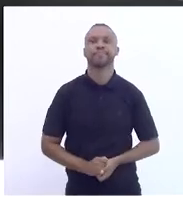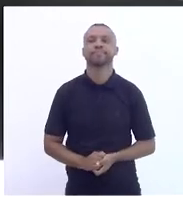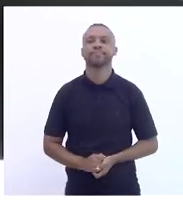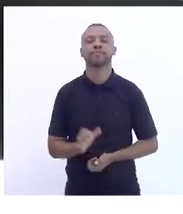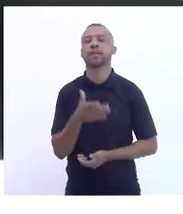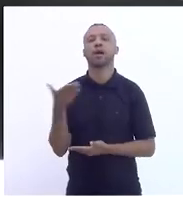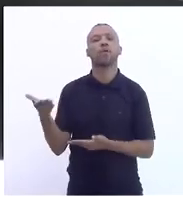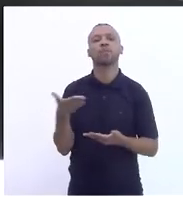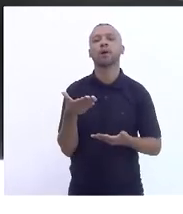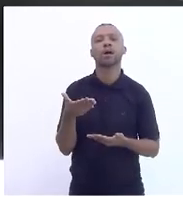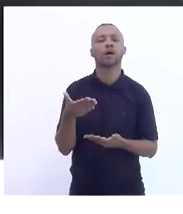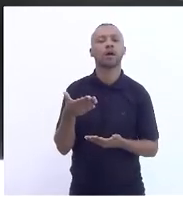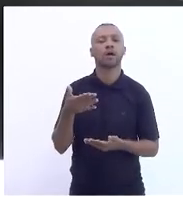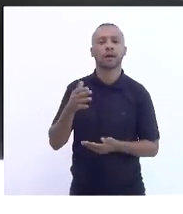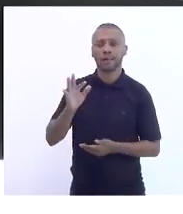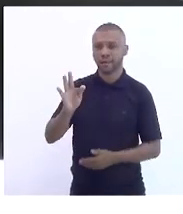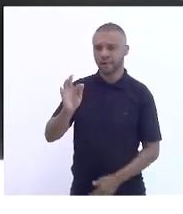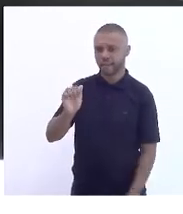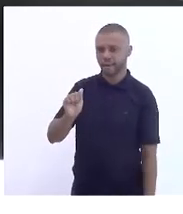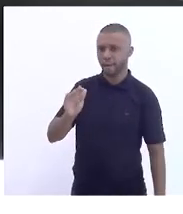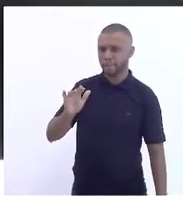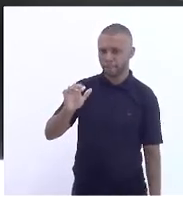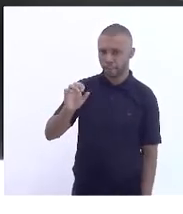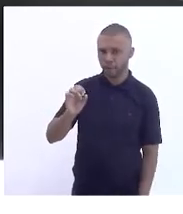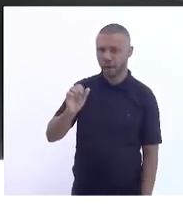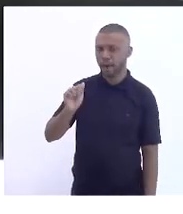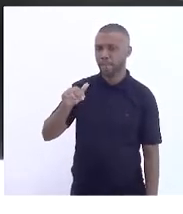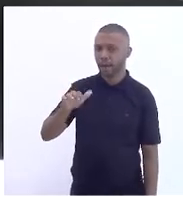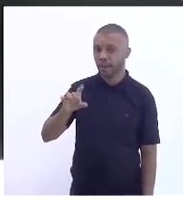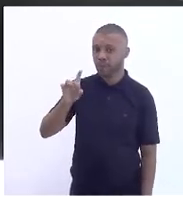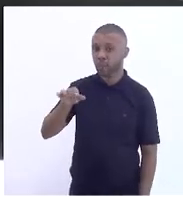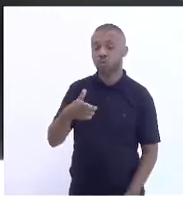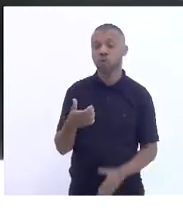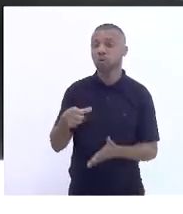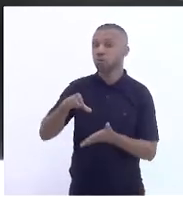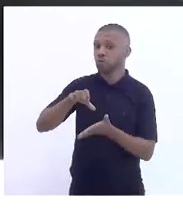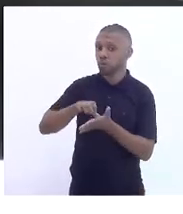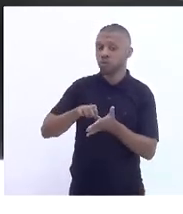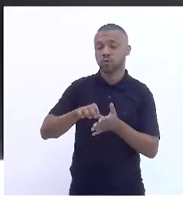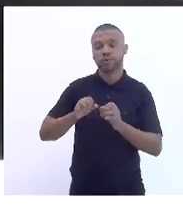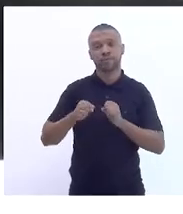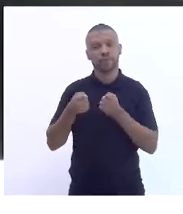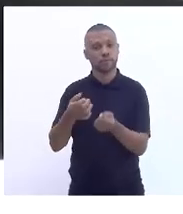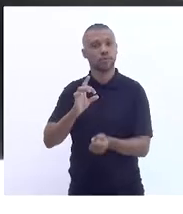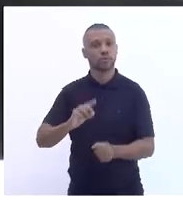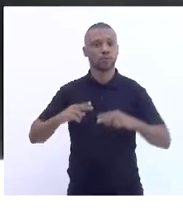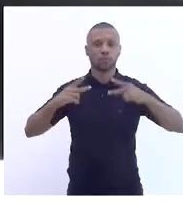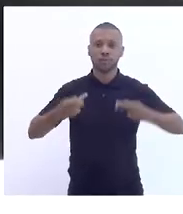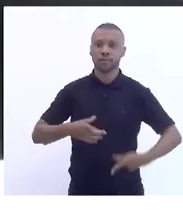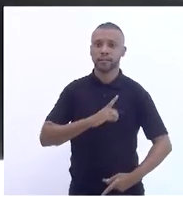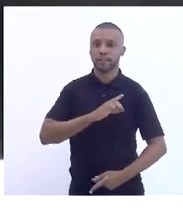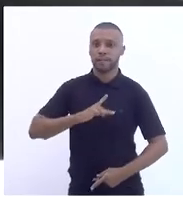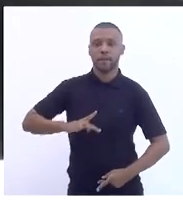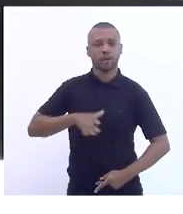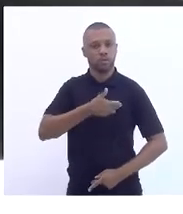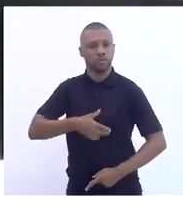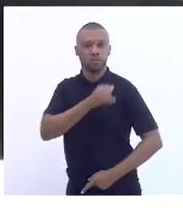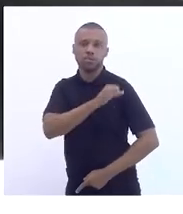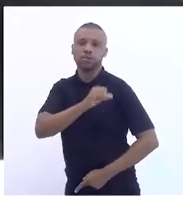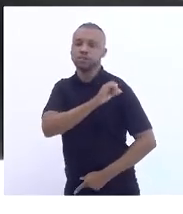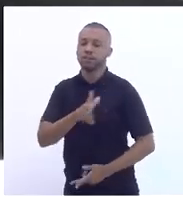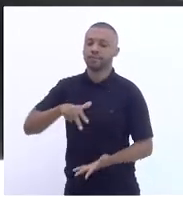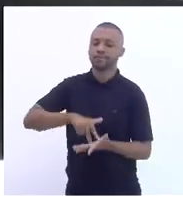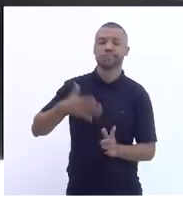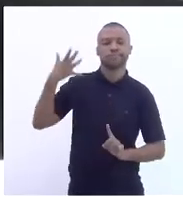convidar o Doutor Fábio Amado o núcleo de defesa dos Direitos Humanos da Defensoria Pública do Estado para fazer o uso da palavra